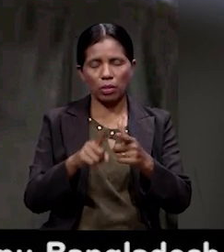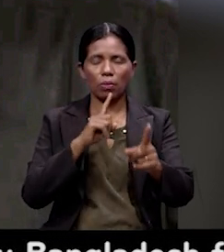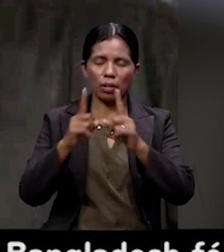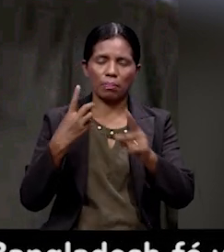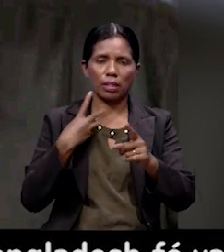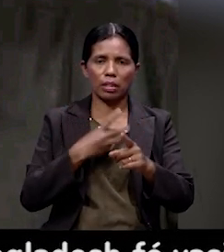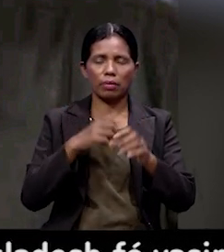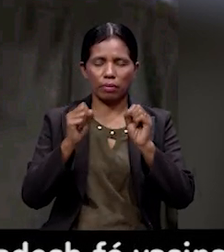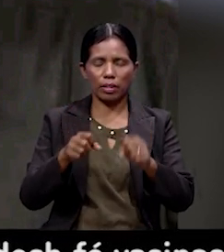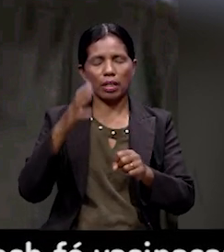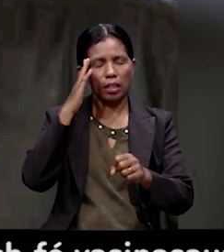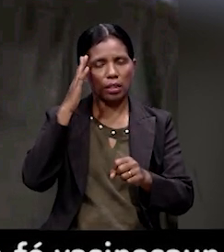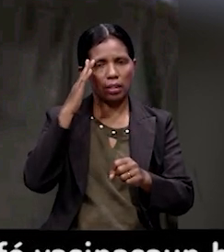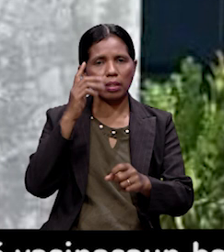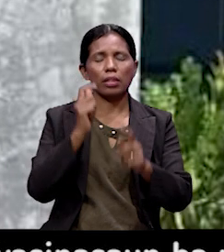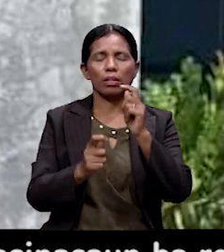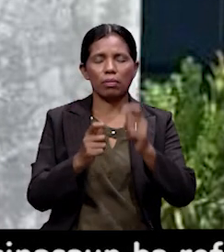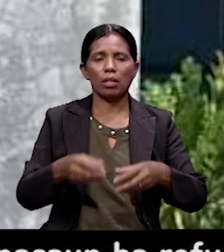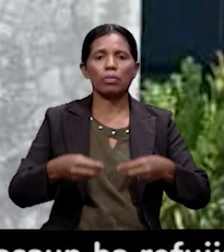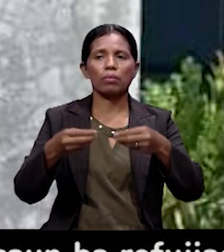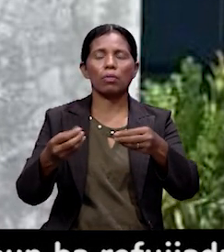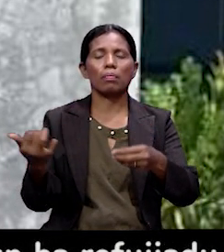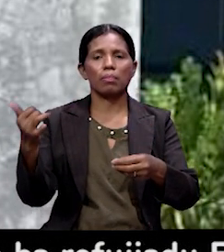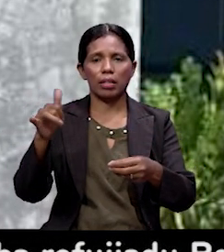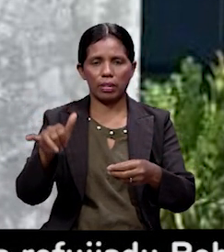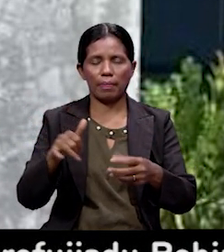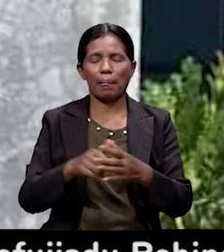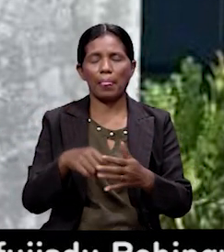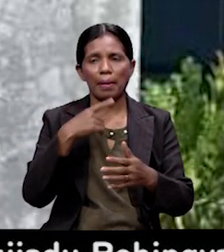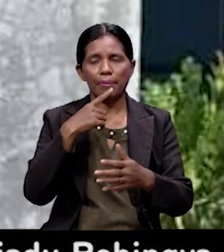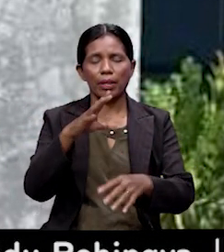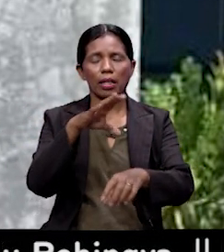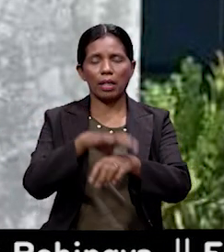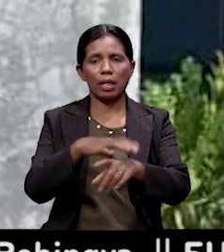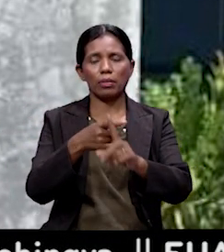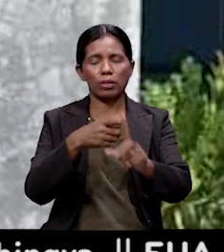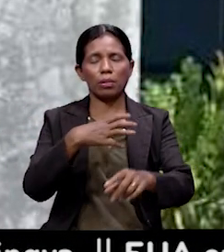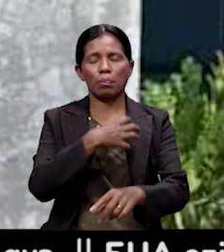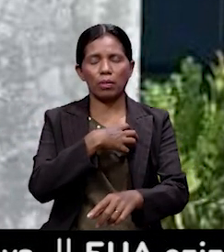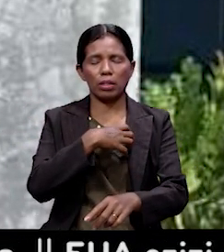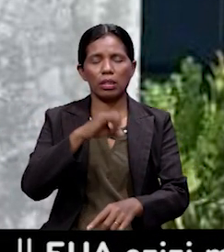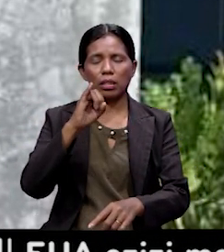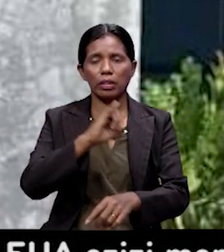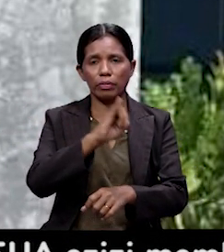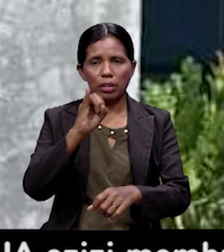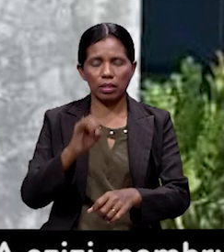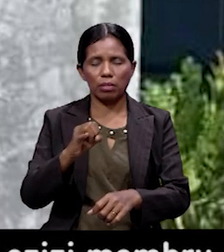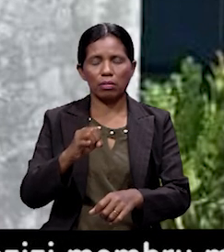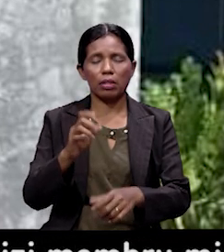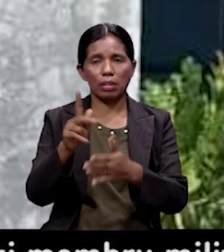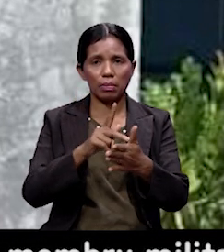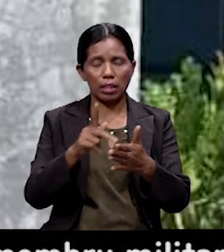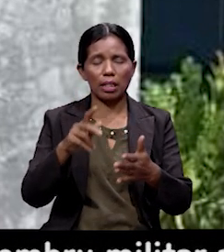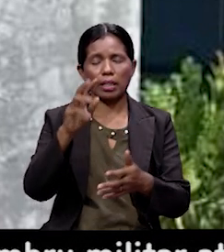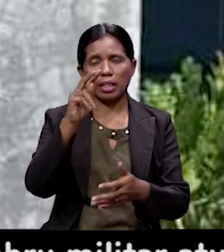nak tak menjadi kuasa usia, mesti tribunal pun kita banyak. Suspeito AC retan capturação russi polícia investigação criminal na INEN e a Lorong